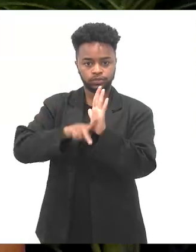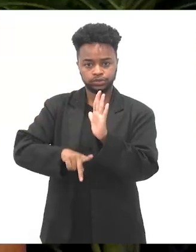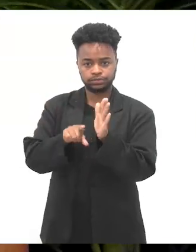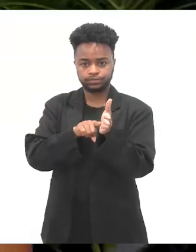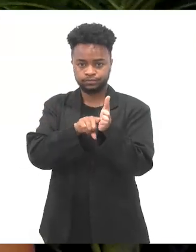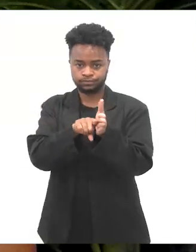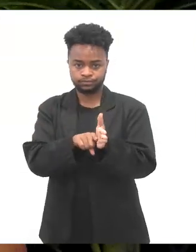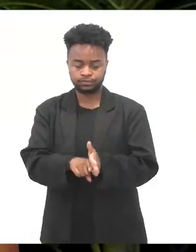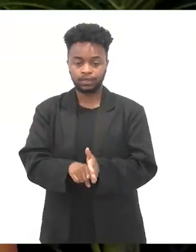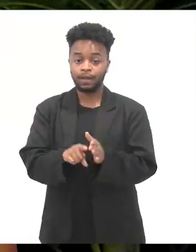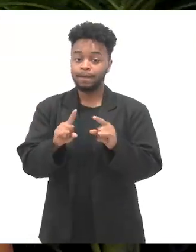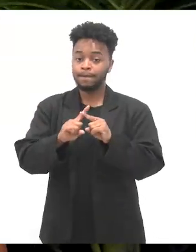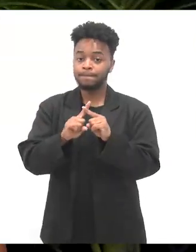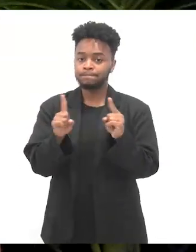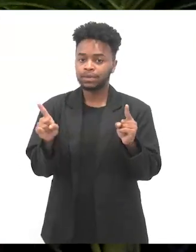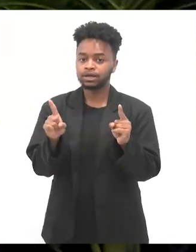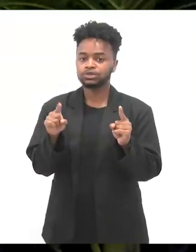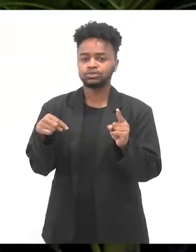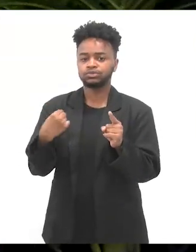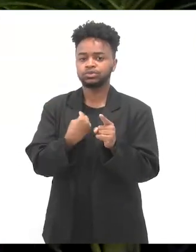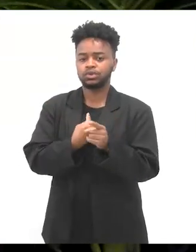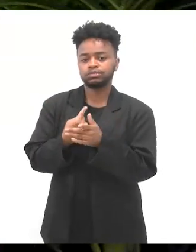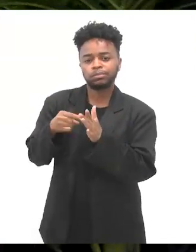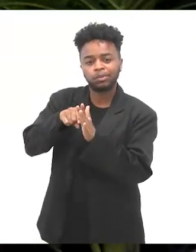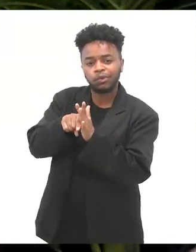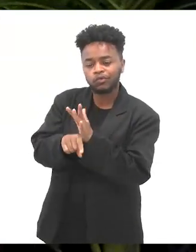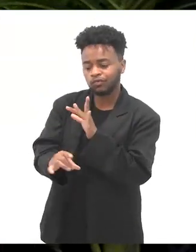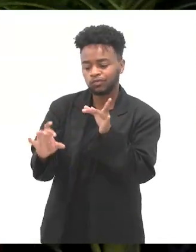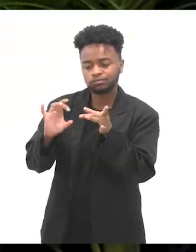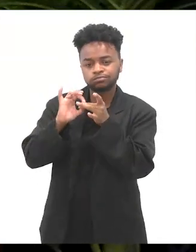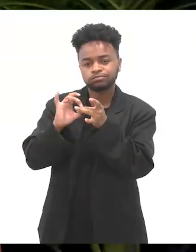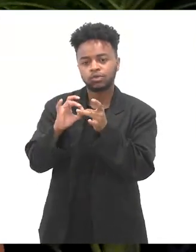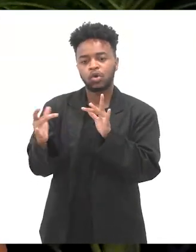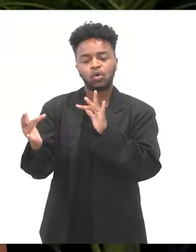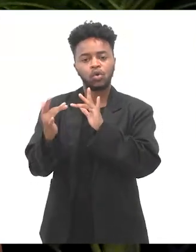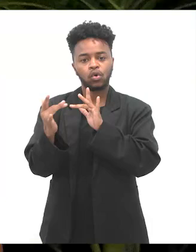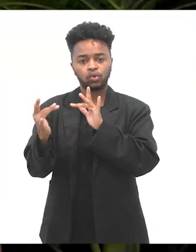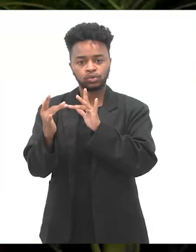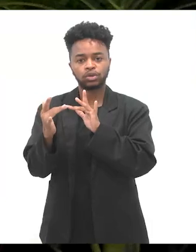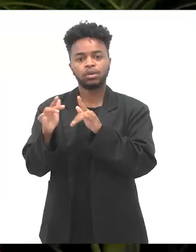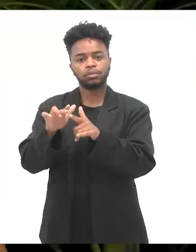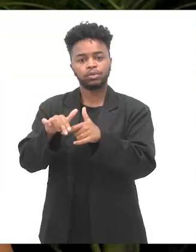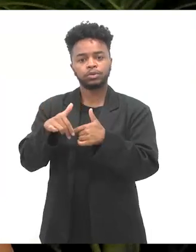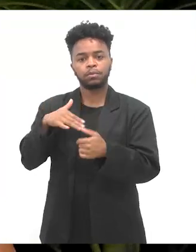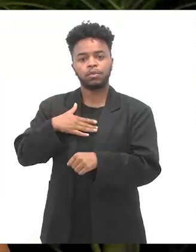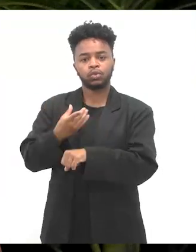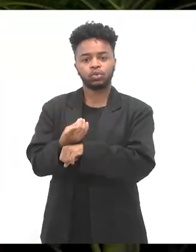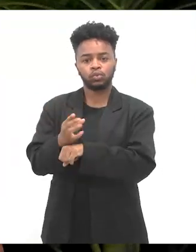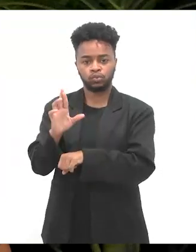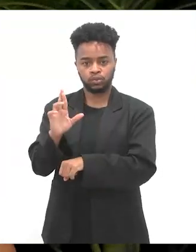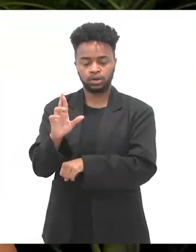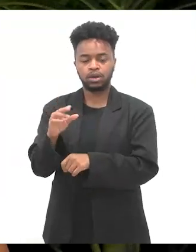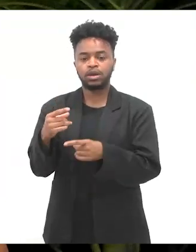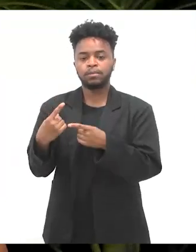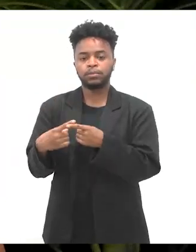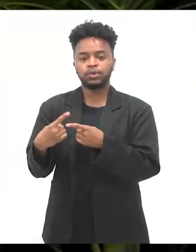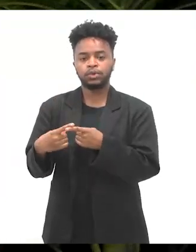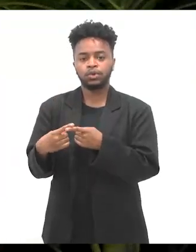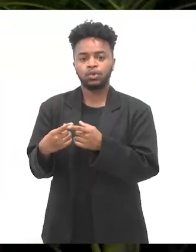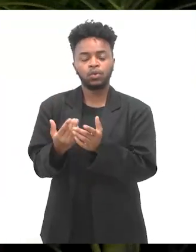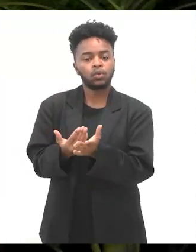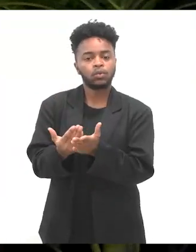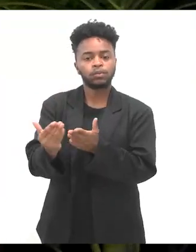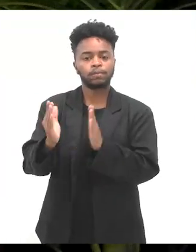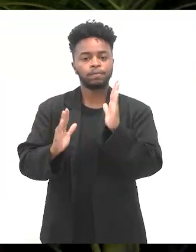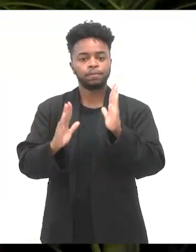gente mergulhou e estreitou os laços mesmo a partir do meu doutorado, que começou ali no iniciozinho de